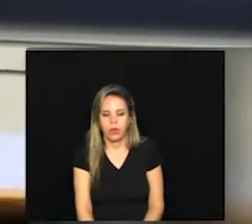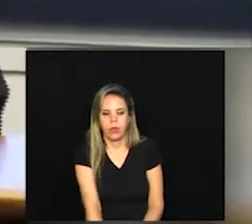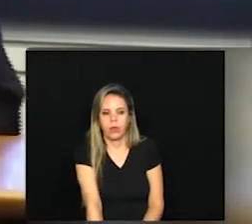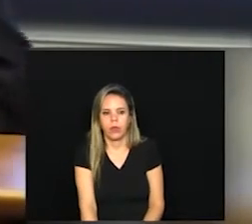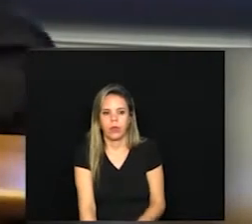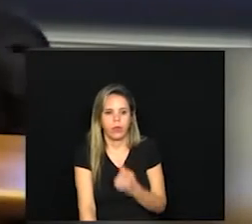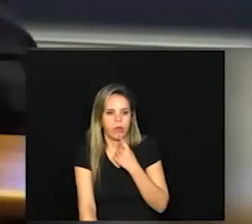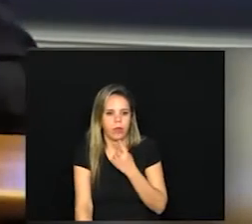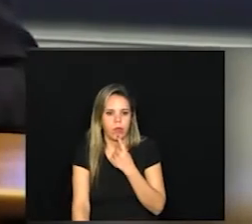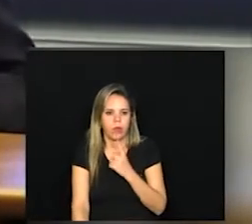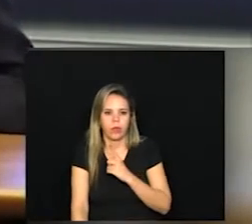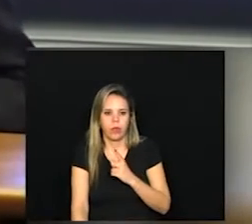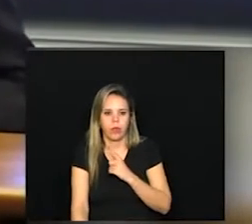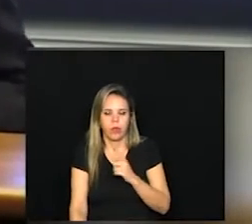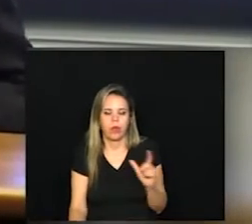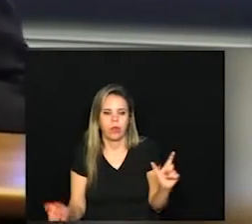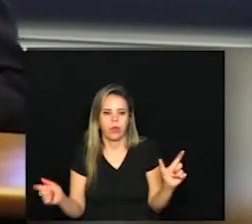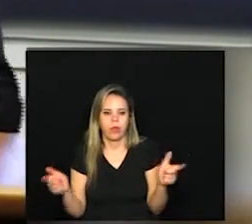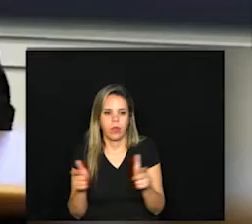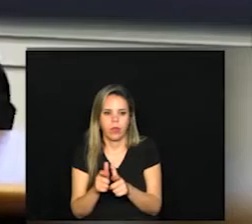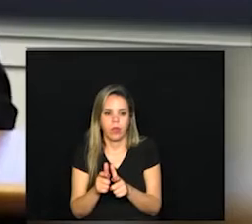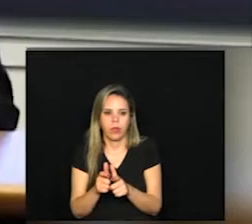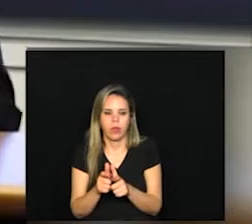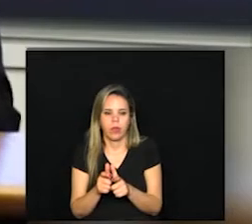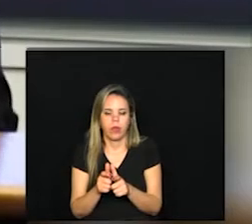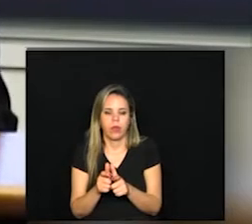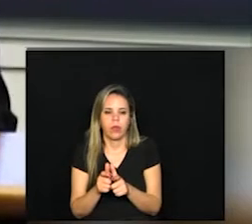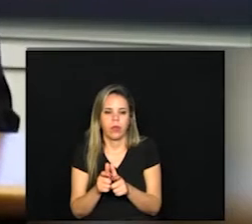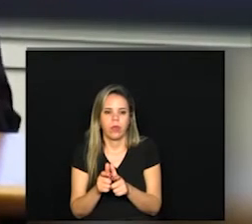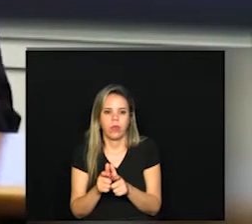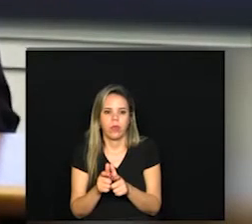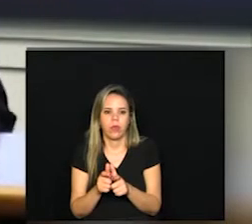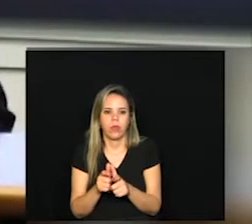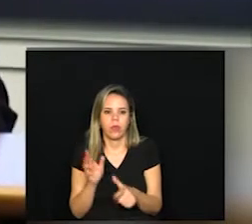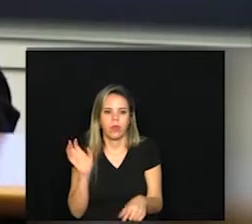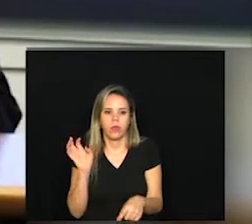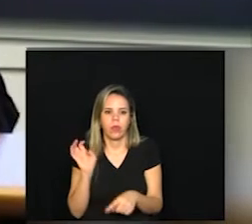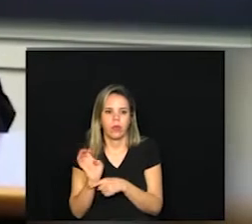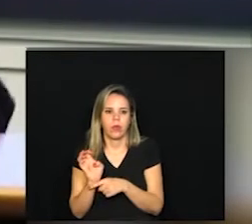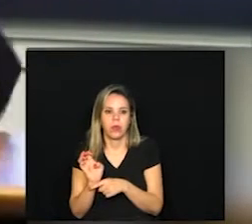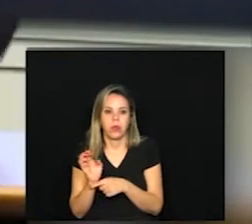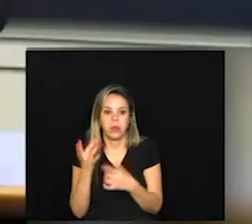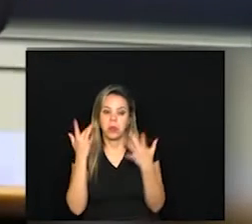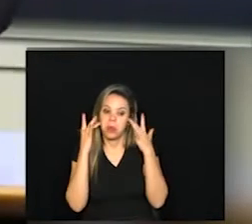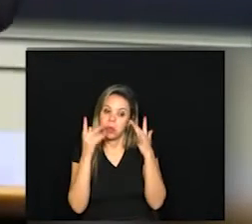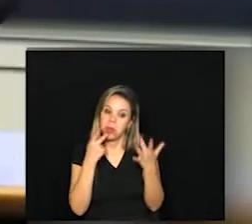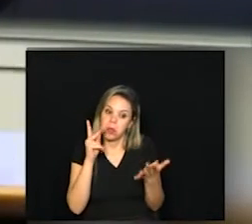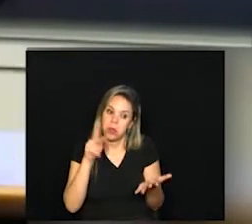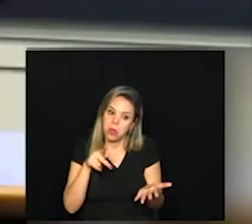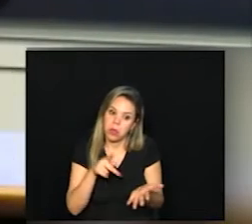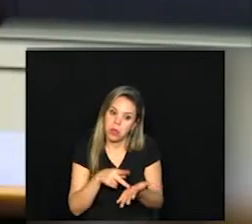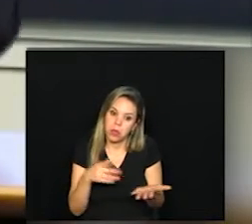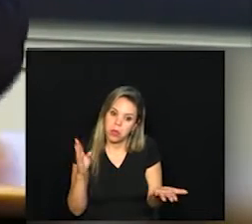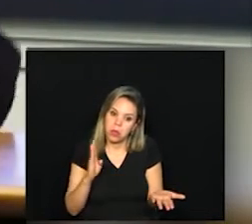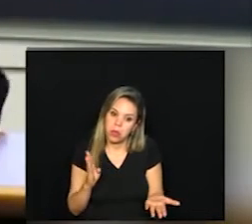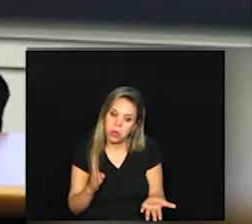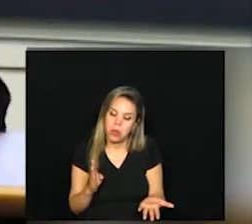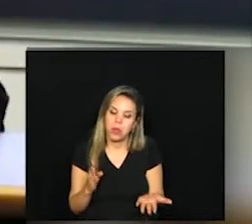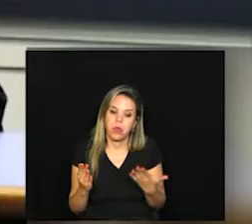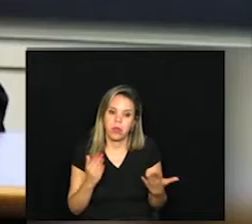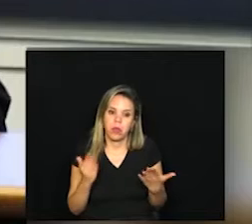Campinas tem um dos menores índices do estado, não posso até dizer do Brasil,